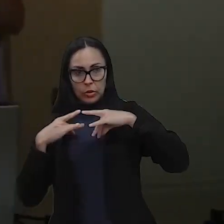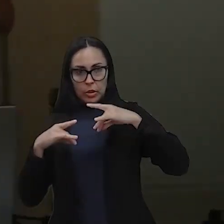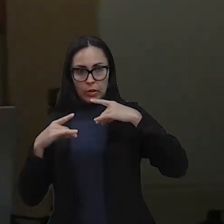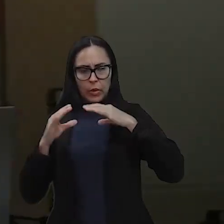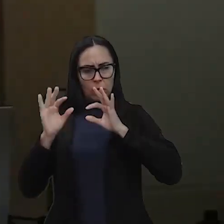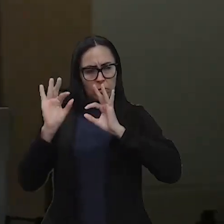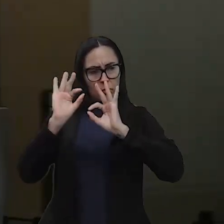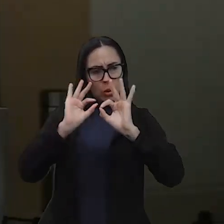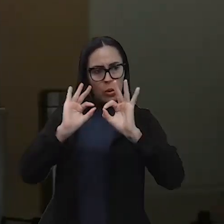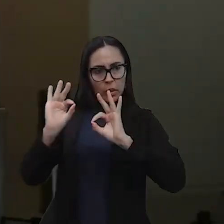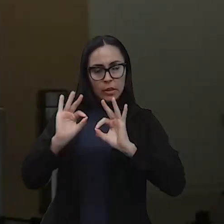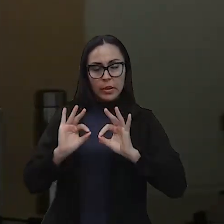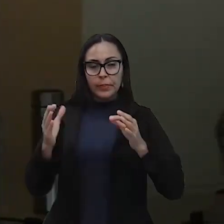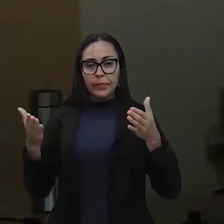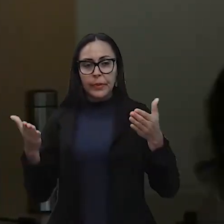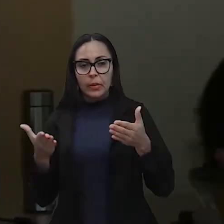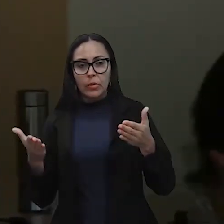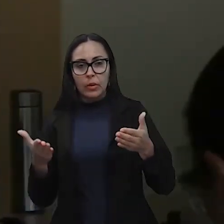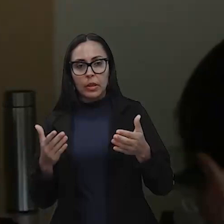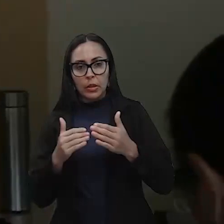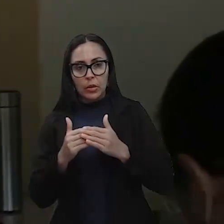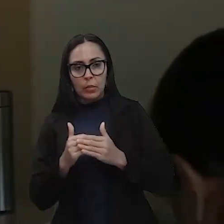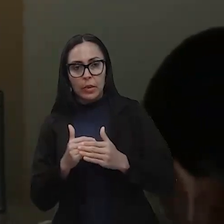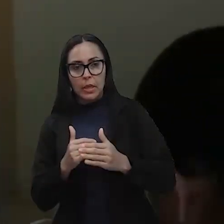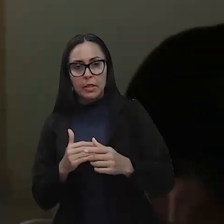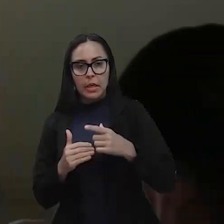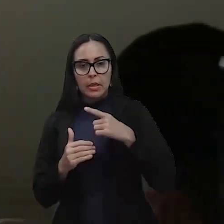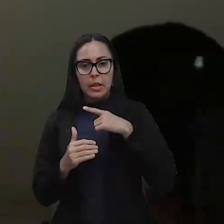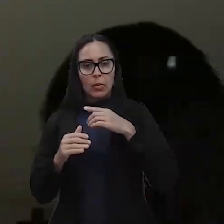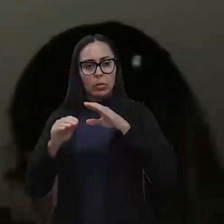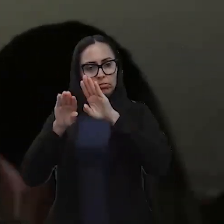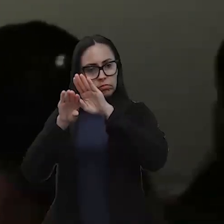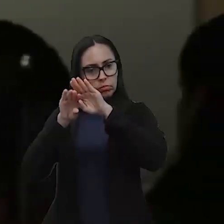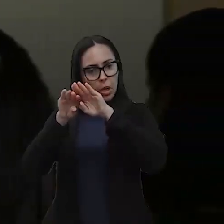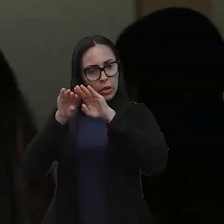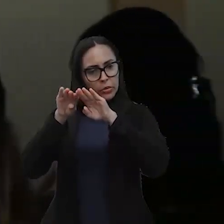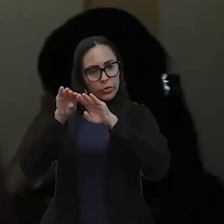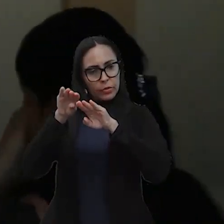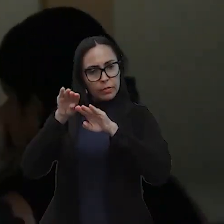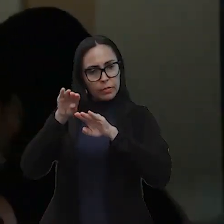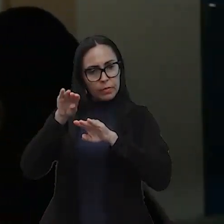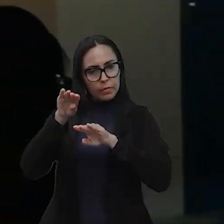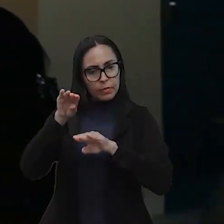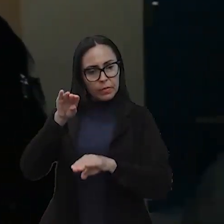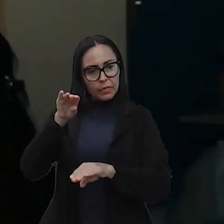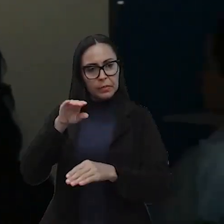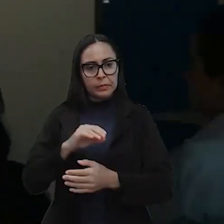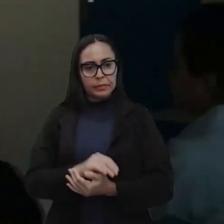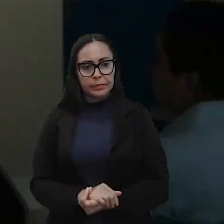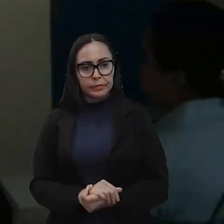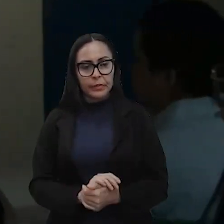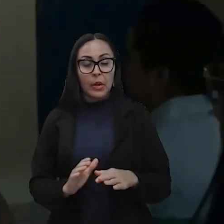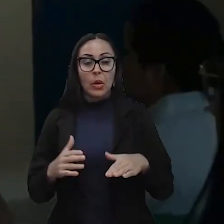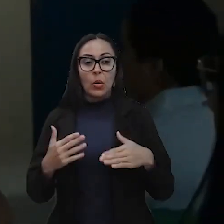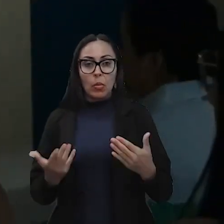eles começam a ter uma baixa hormonal. Como é essa baixa hormonal? Quais são os sintomas fisiológicos? O que é normal nessa